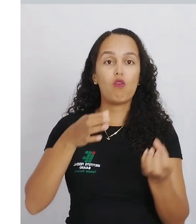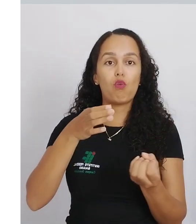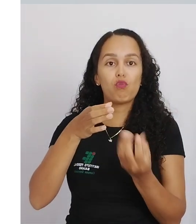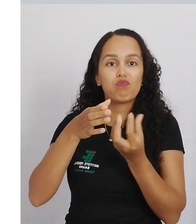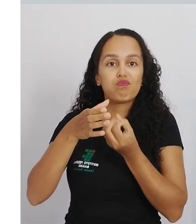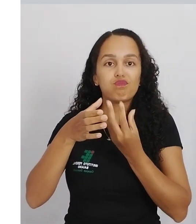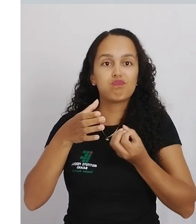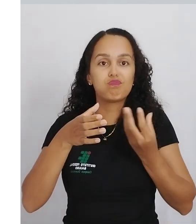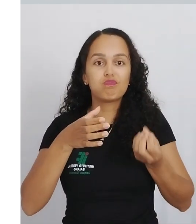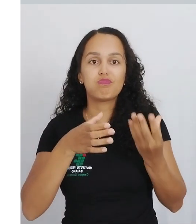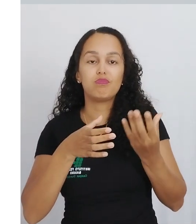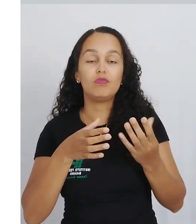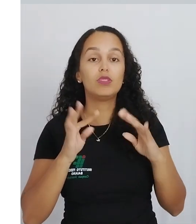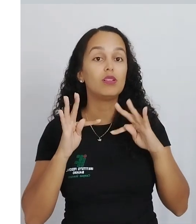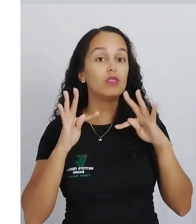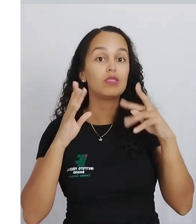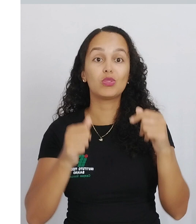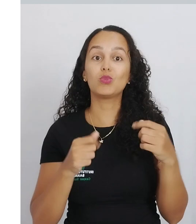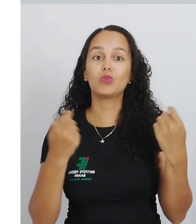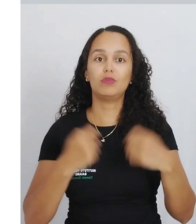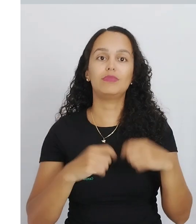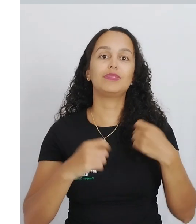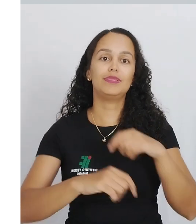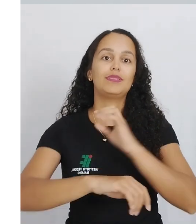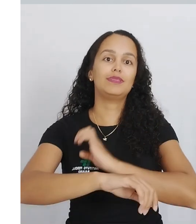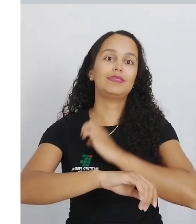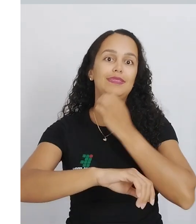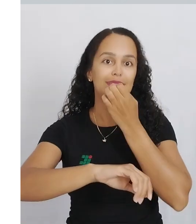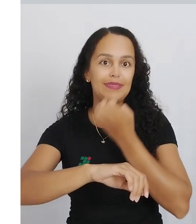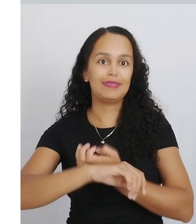uma fonte de energia.